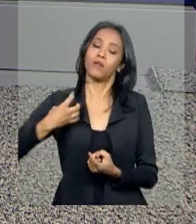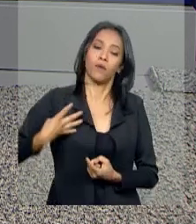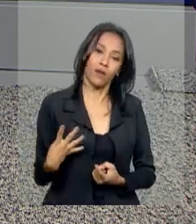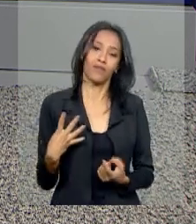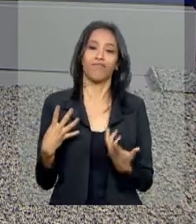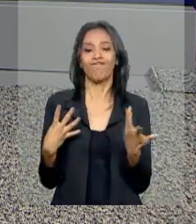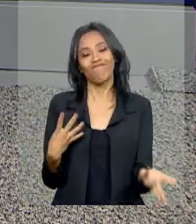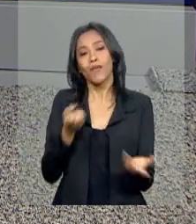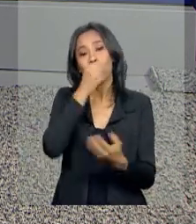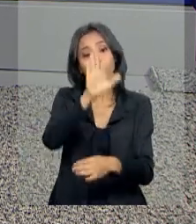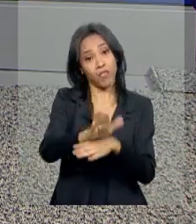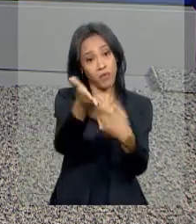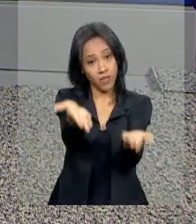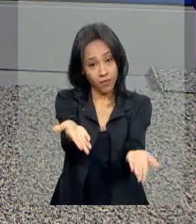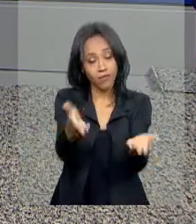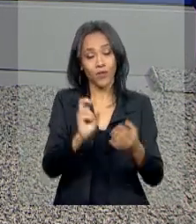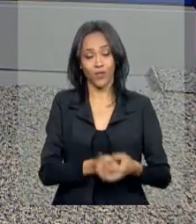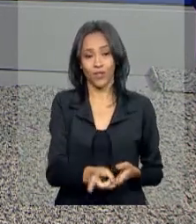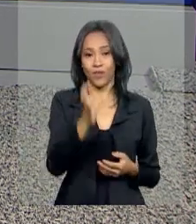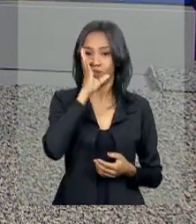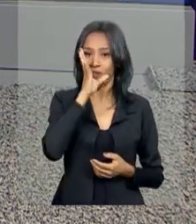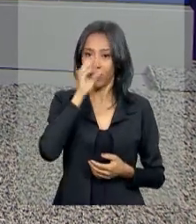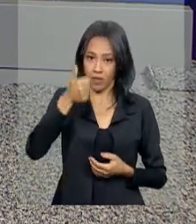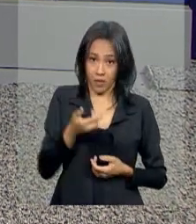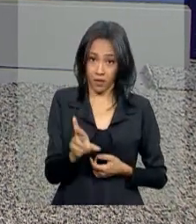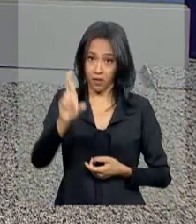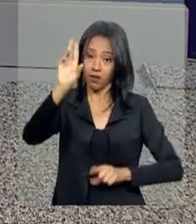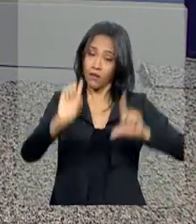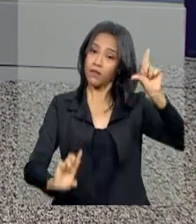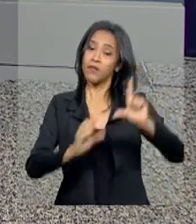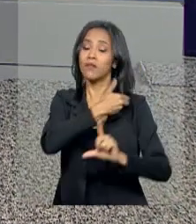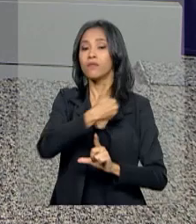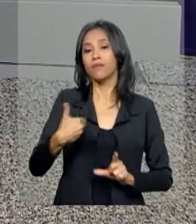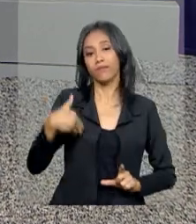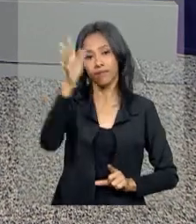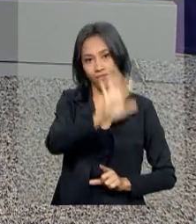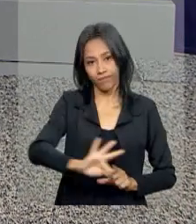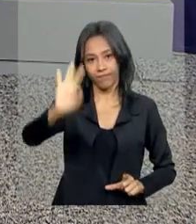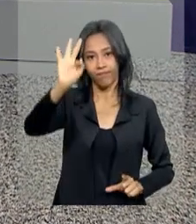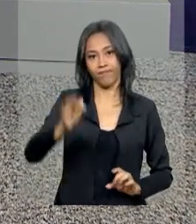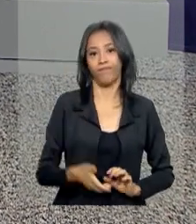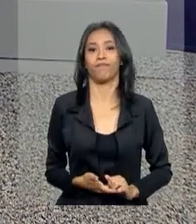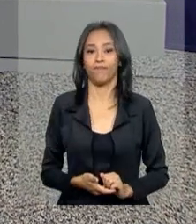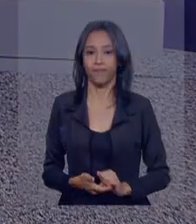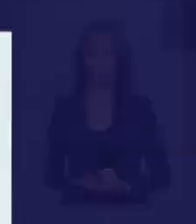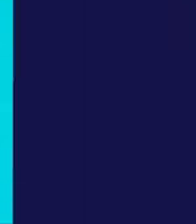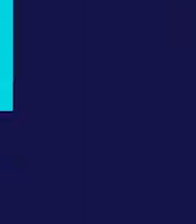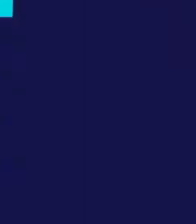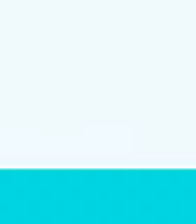99359-5084. Uma boa tarde para você e continue com a gente aqui na NBR, a TV do governo federal.